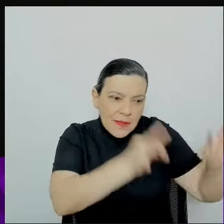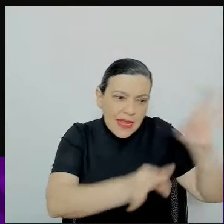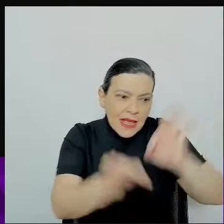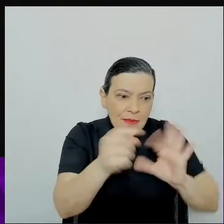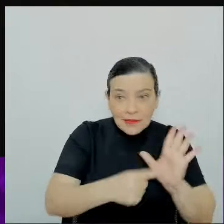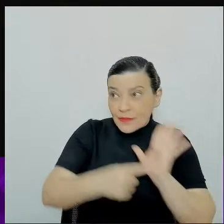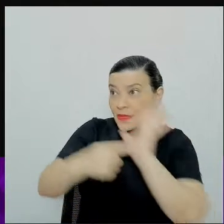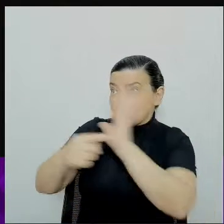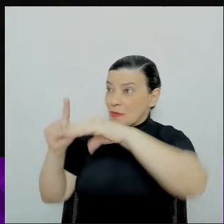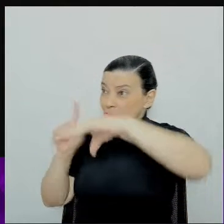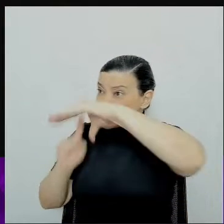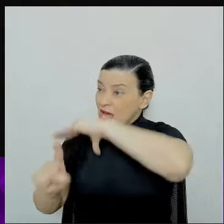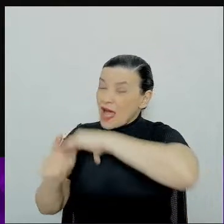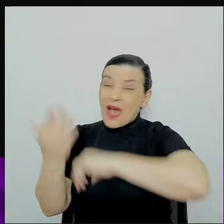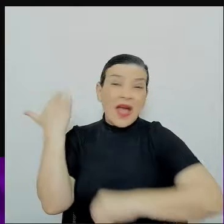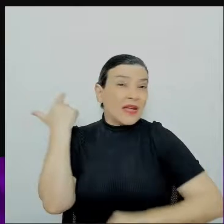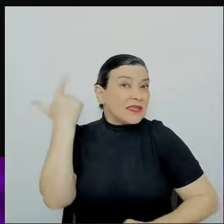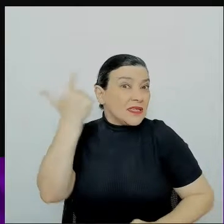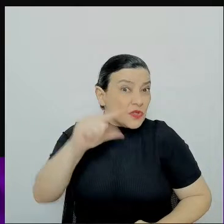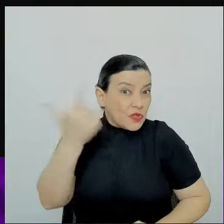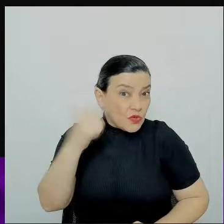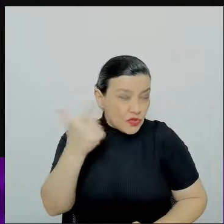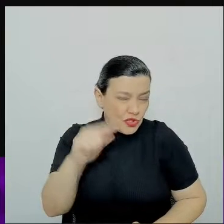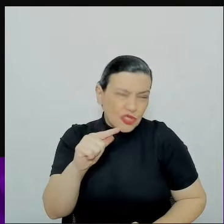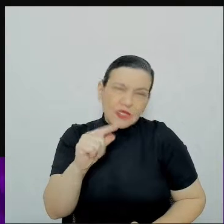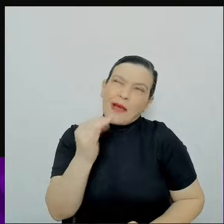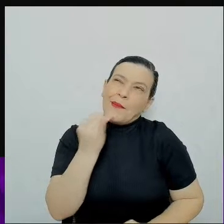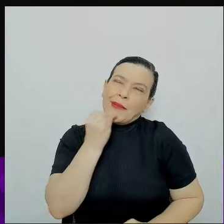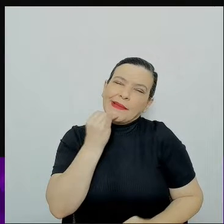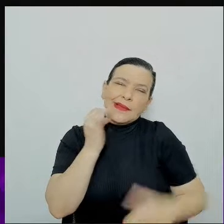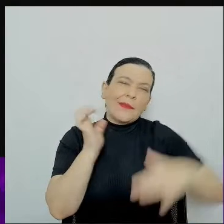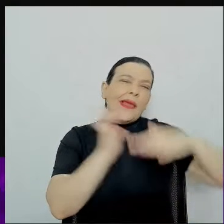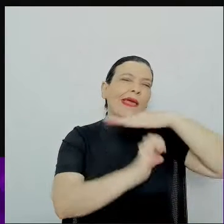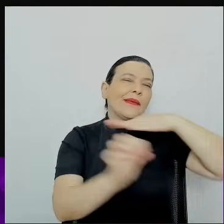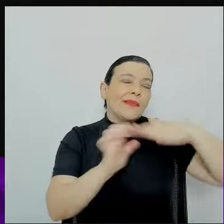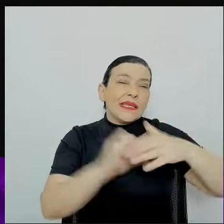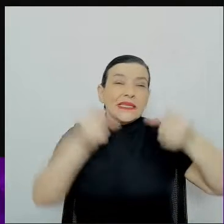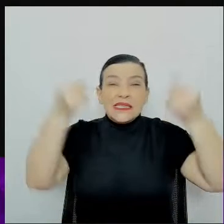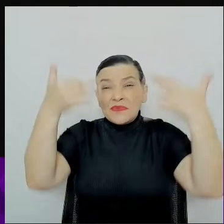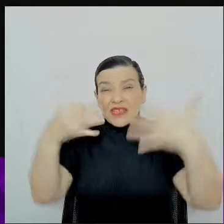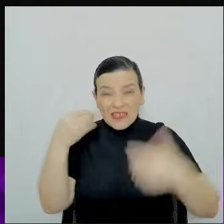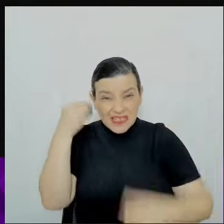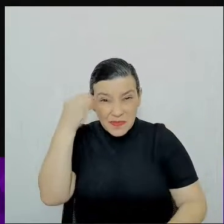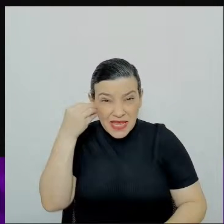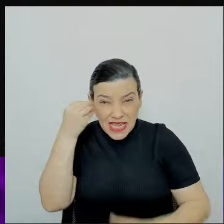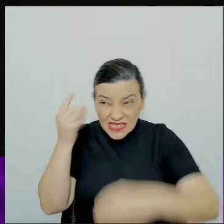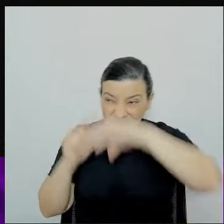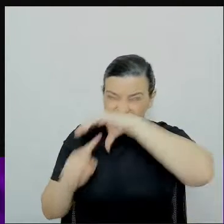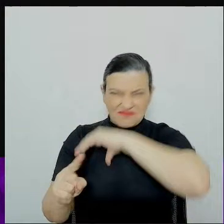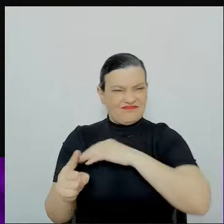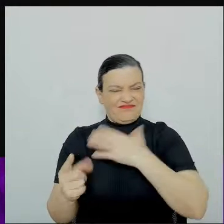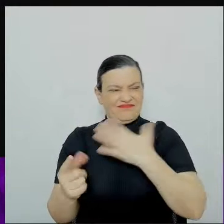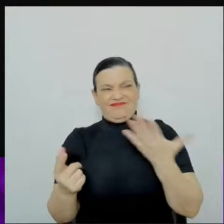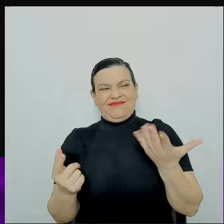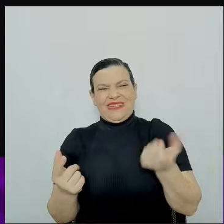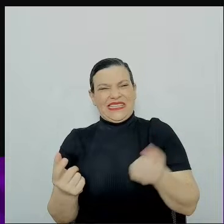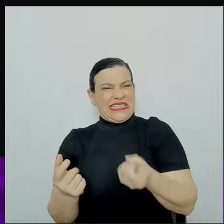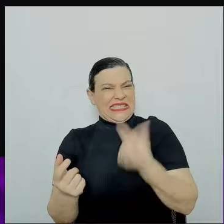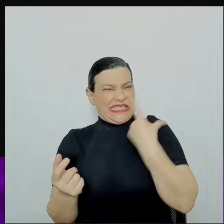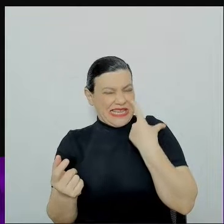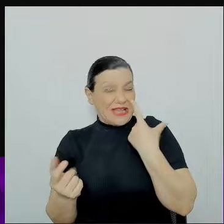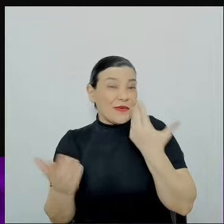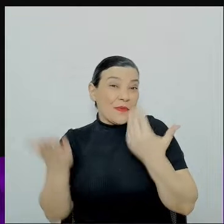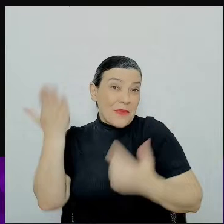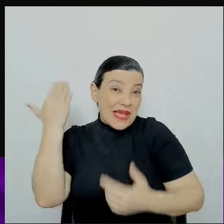hoje. Mas se a gente visse uma empresa antigamente falando de experiência, seria até estranho. A gente teria uma boa experiência, por